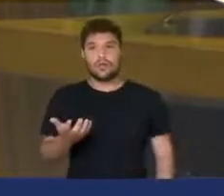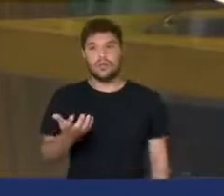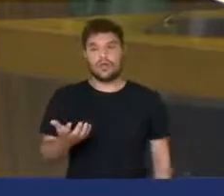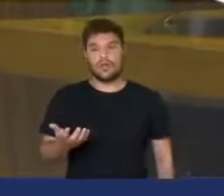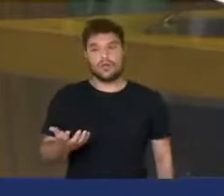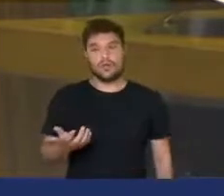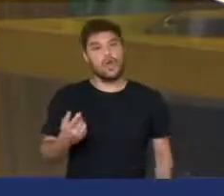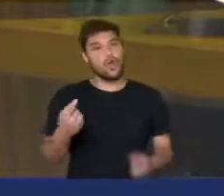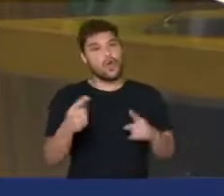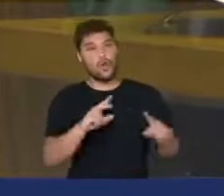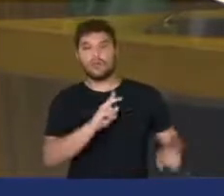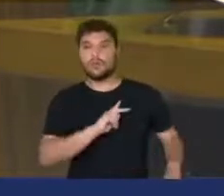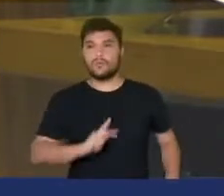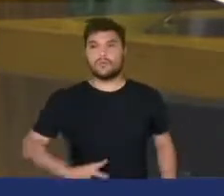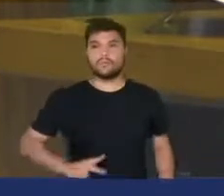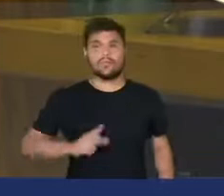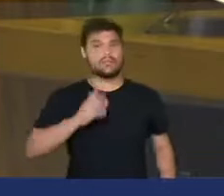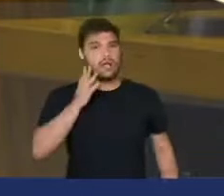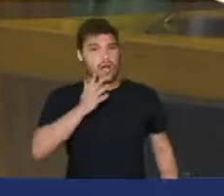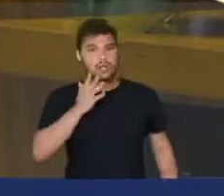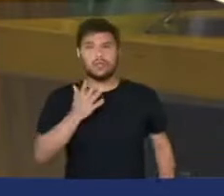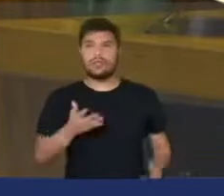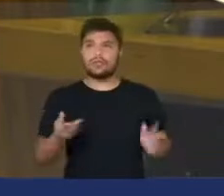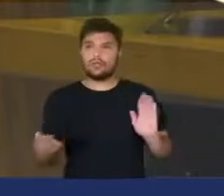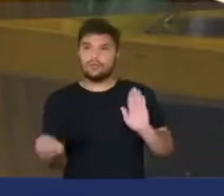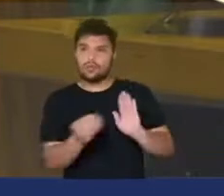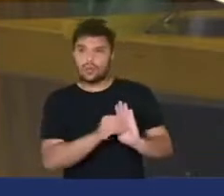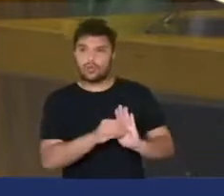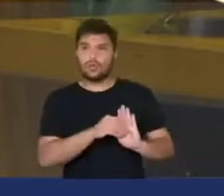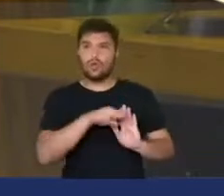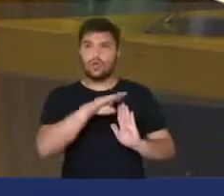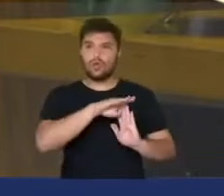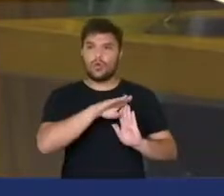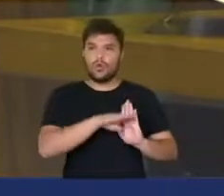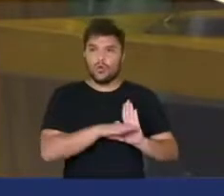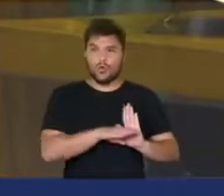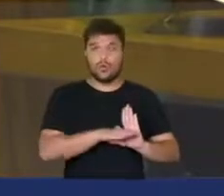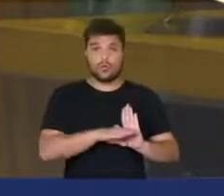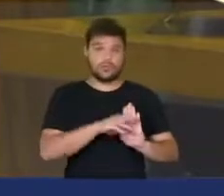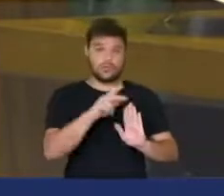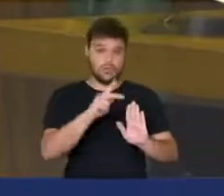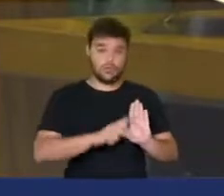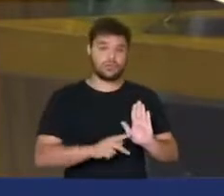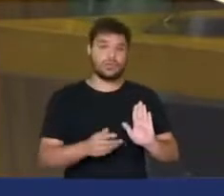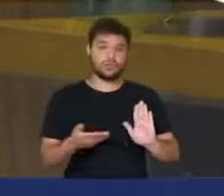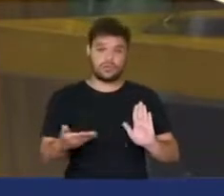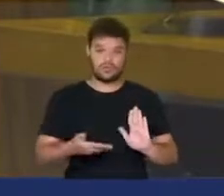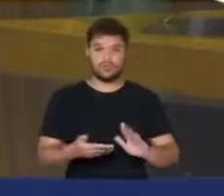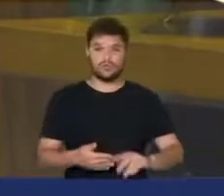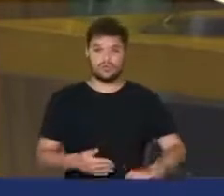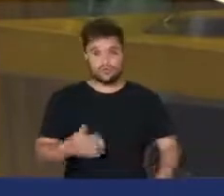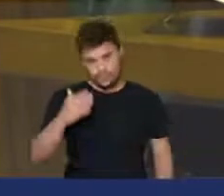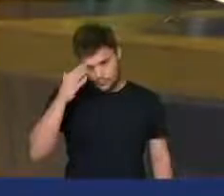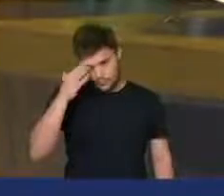presidente Arthur Lira, que coloca esse projeto na pauta de hoje. Muito obrigado.